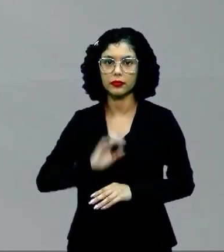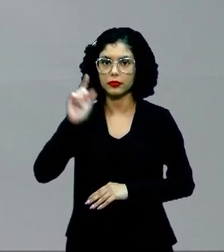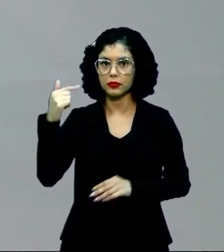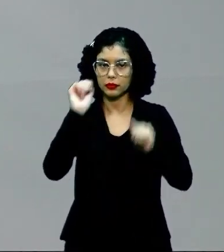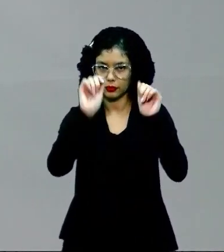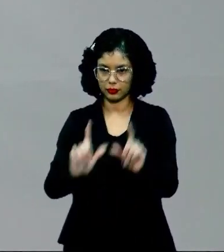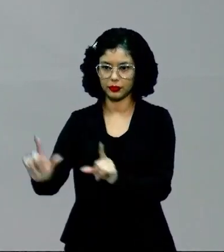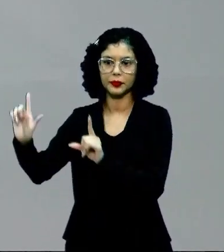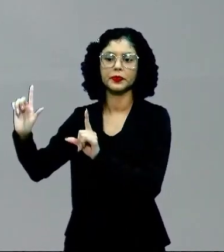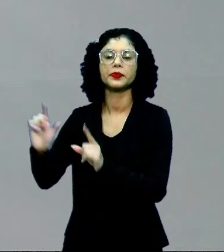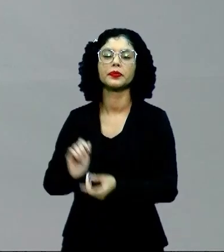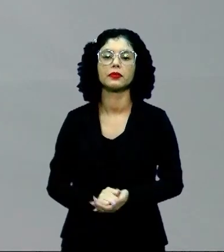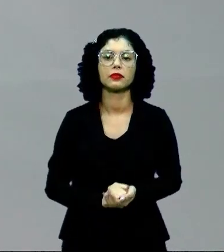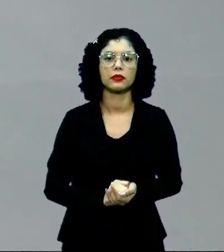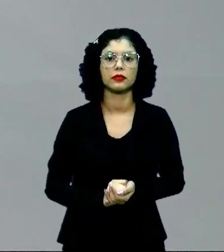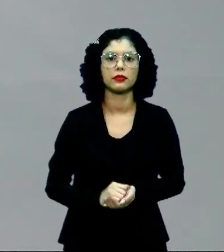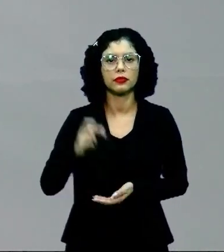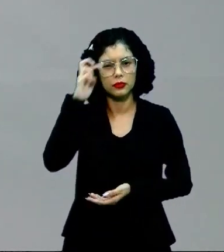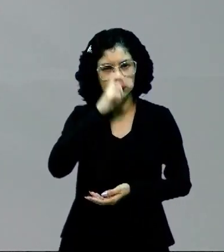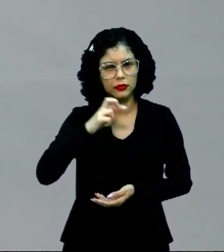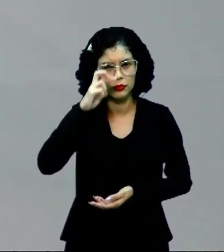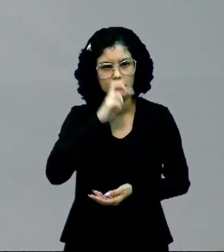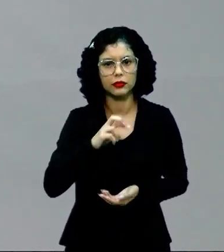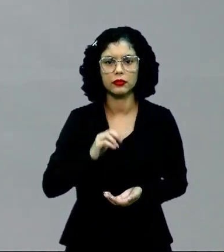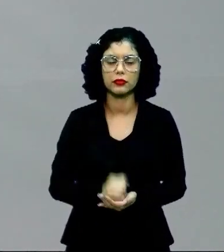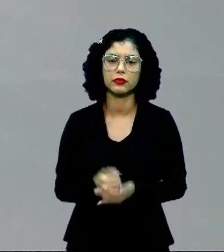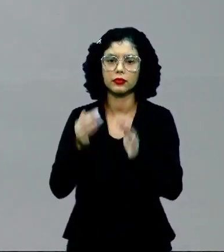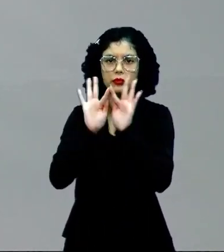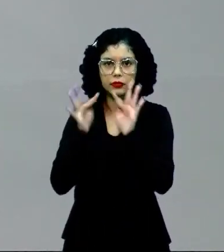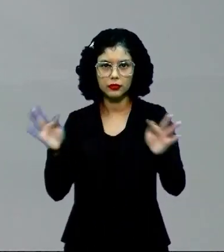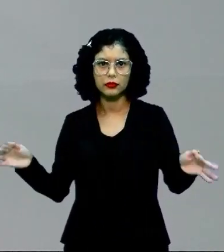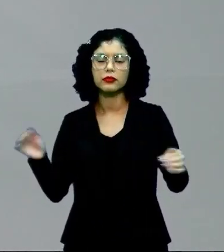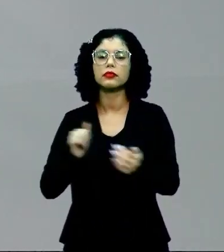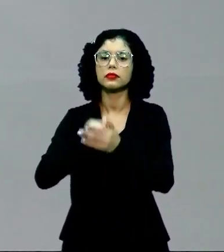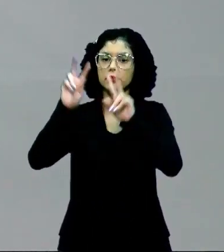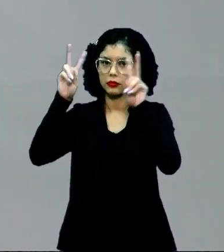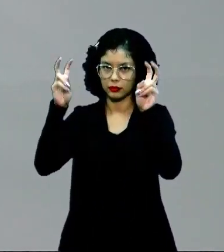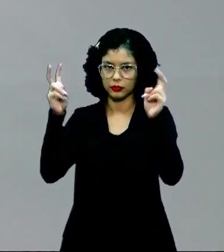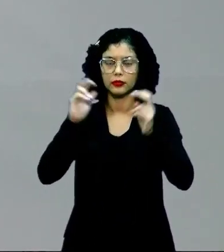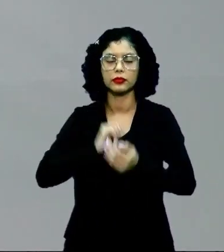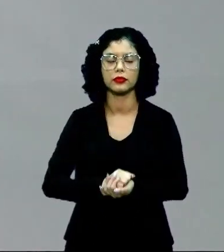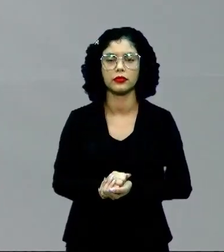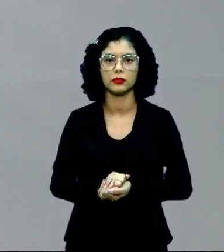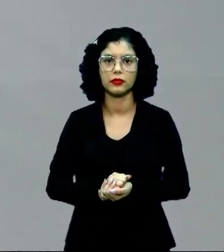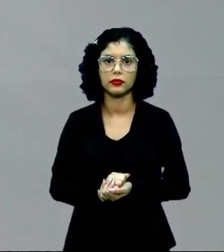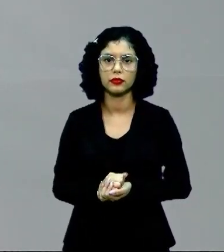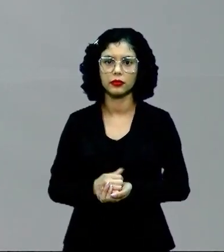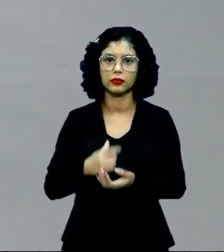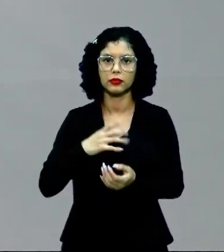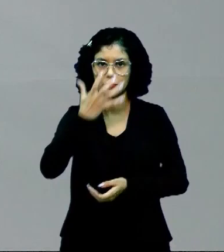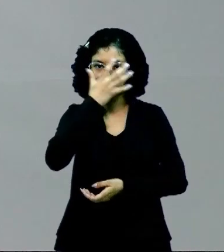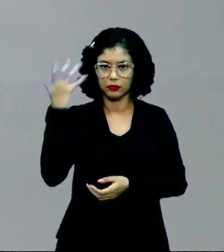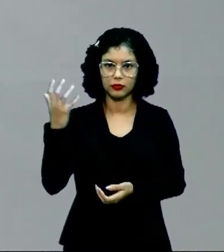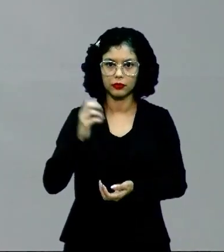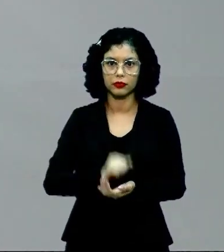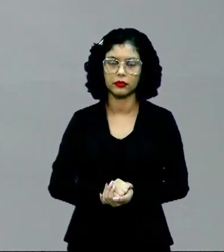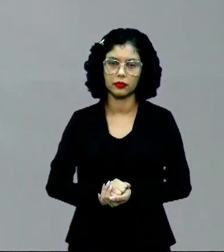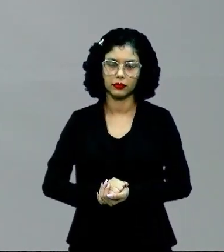próxima tela e nós vamos analisar as frases, temas que têm caráter